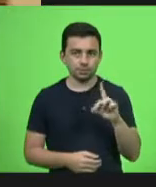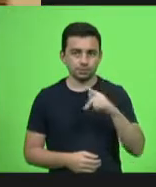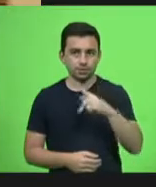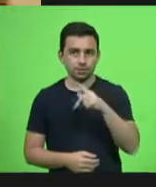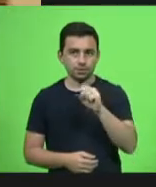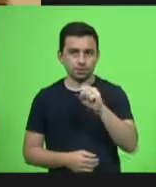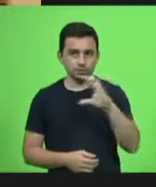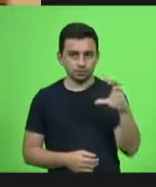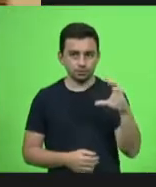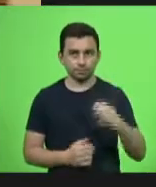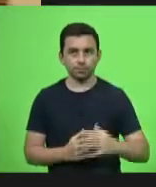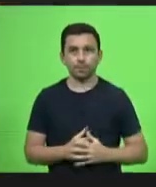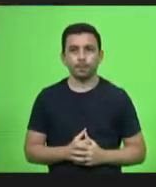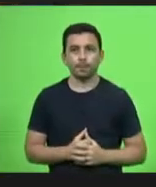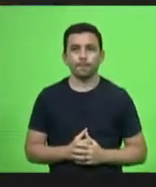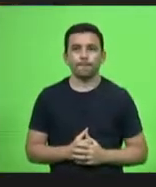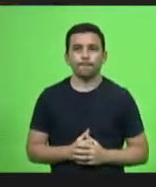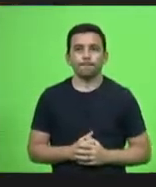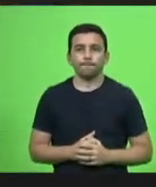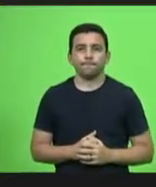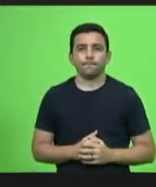PSD-PSC.